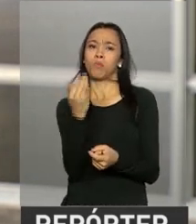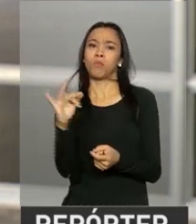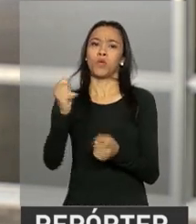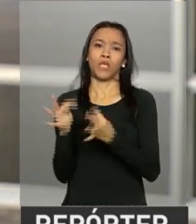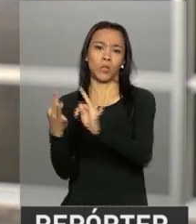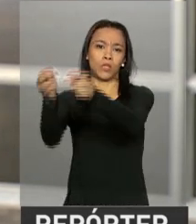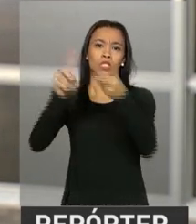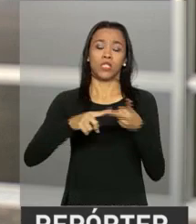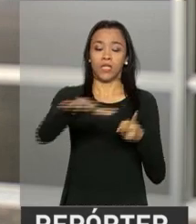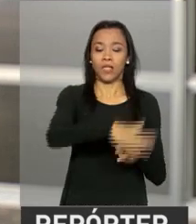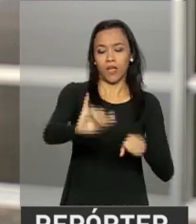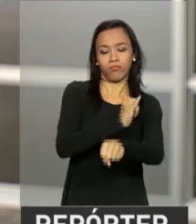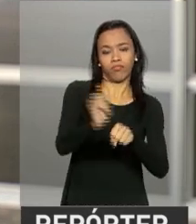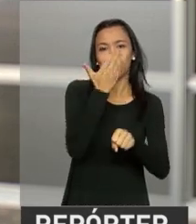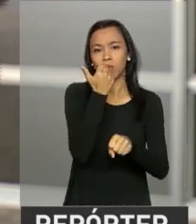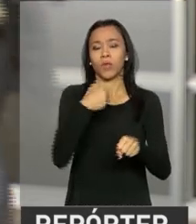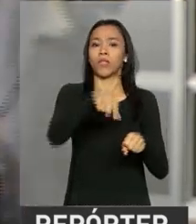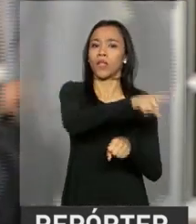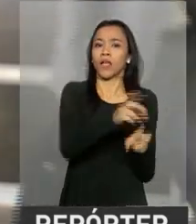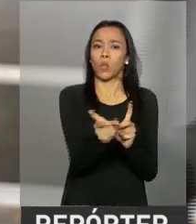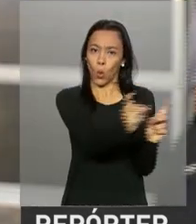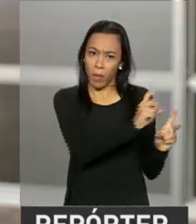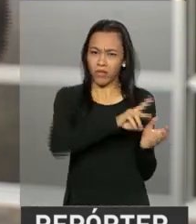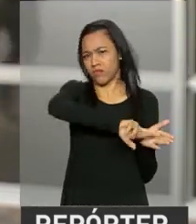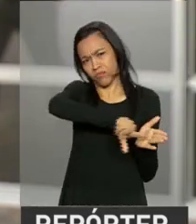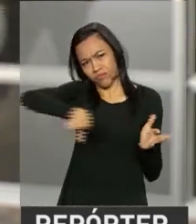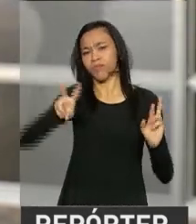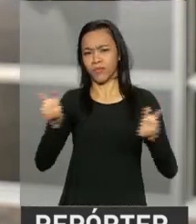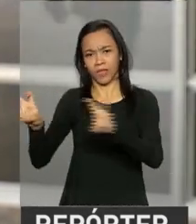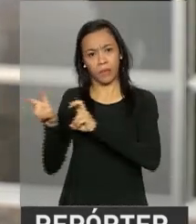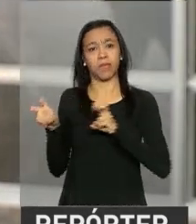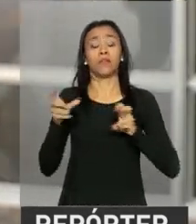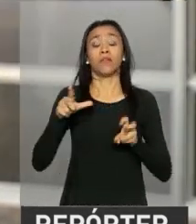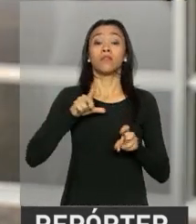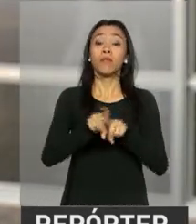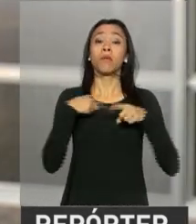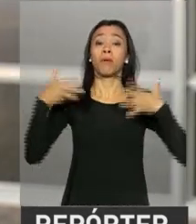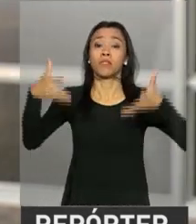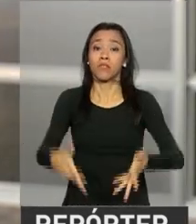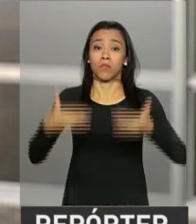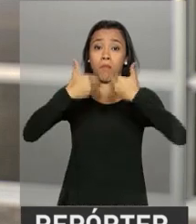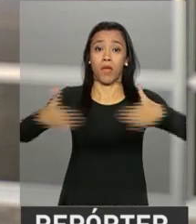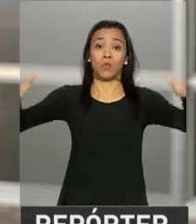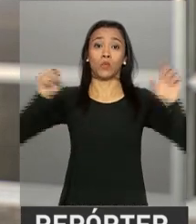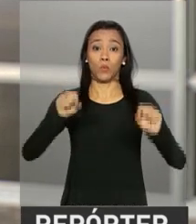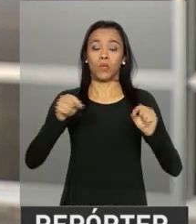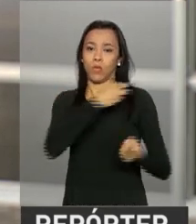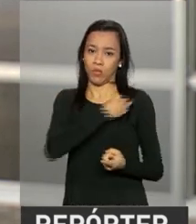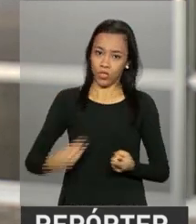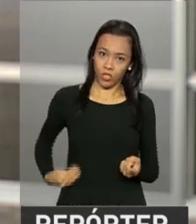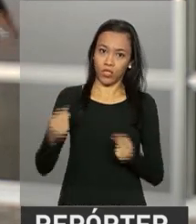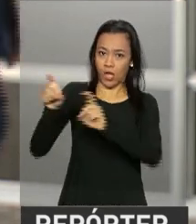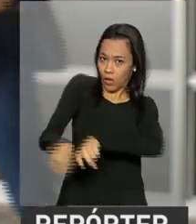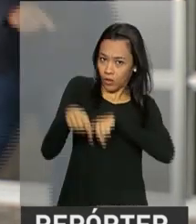alimentar, gestão, comércio e imagem do produtor. Além do presidente Michel Temer, participam da abertura do evento os ministros da